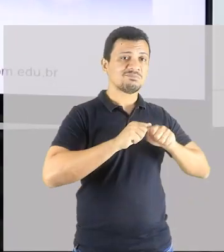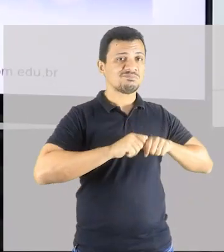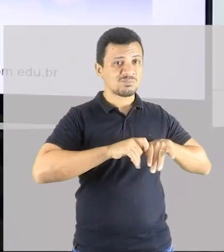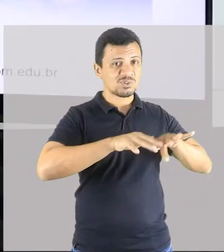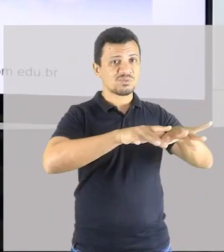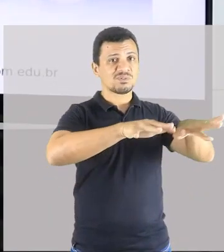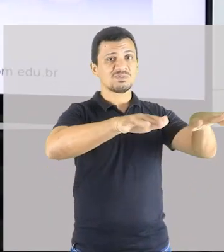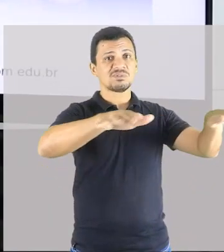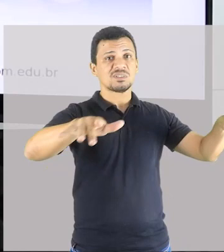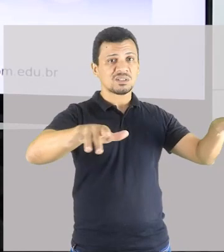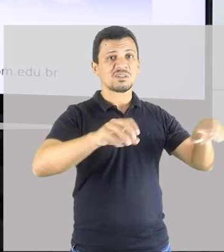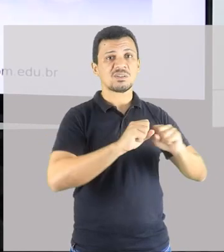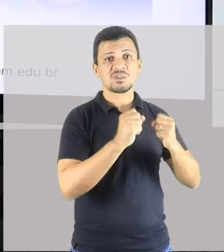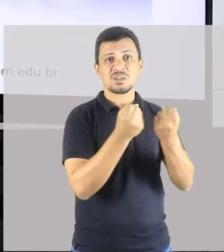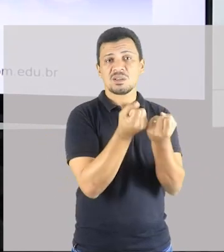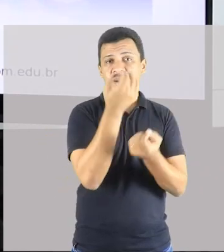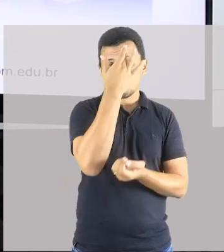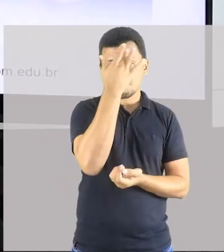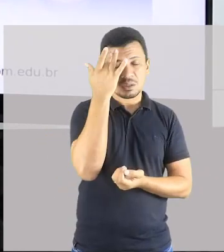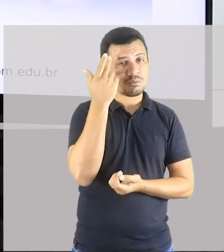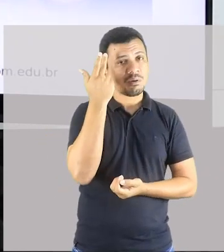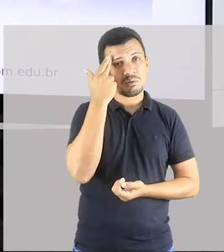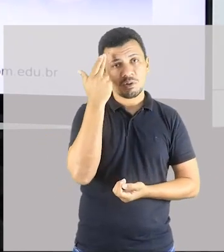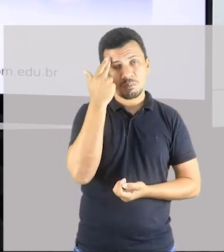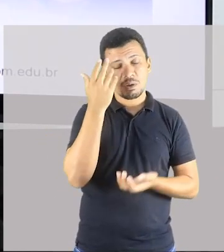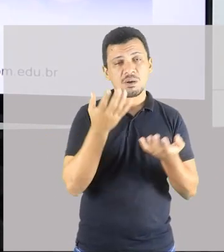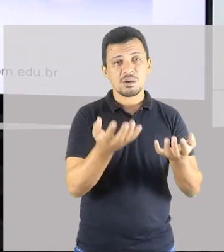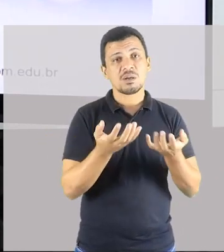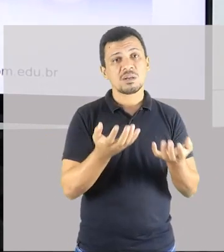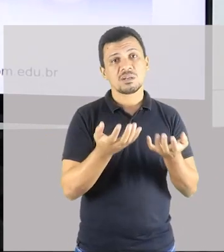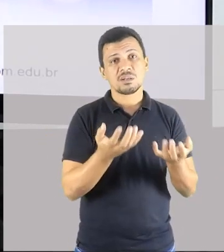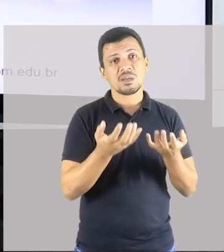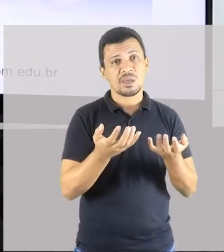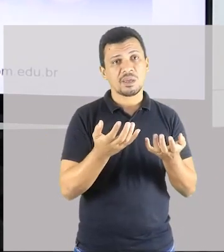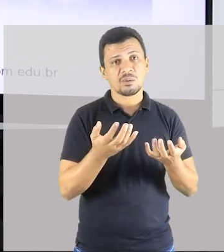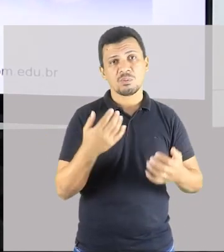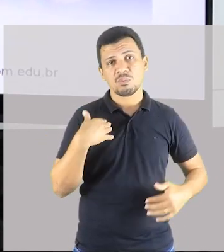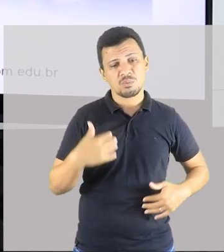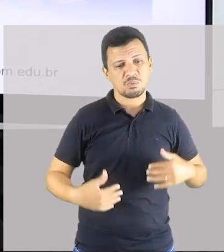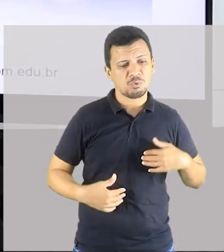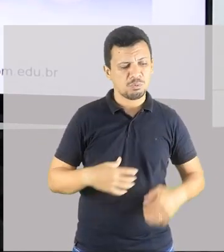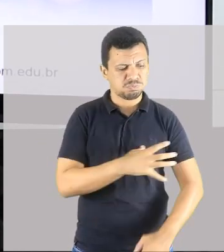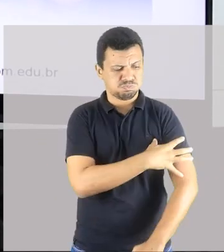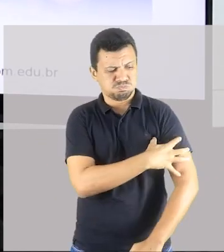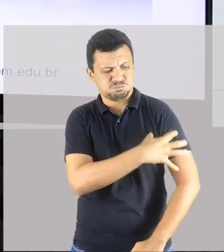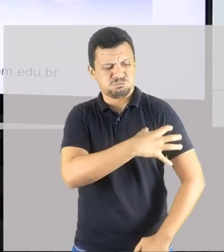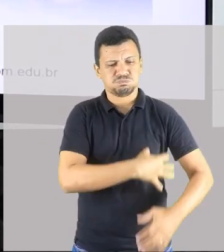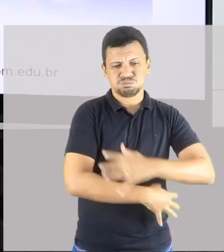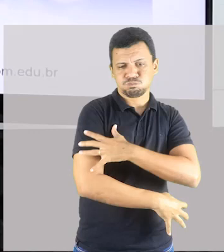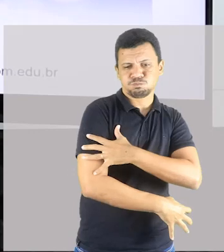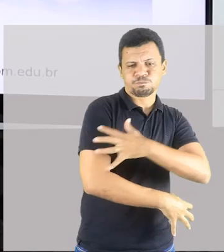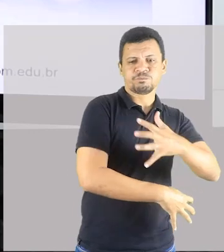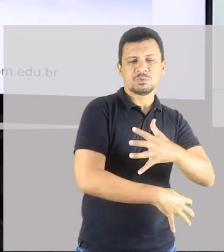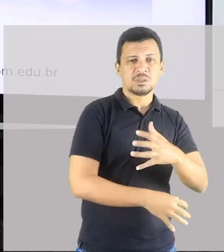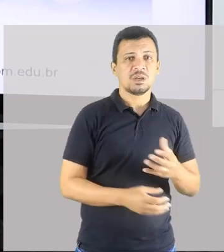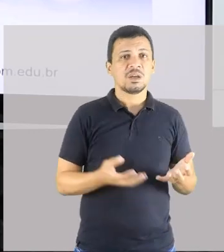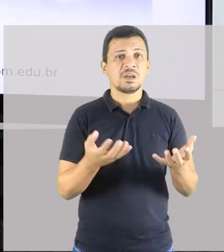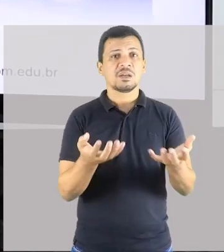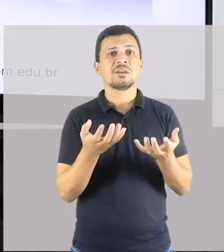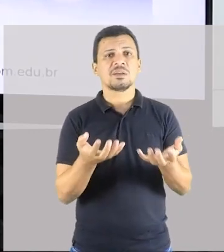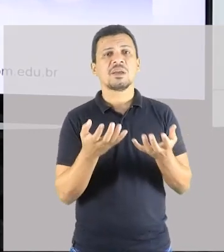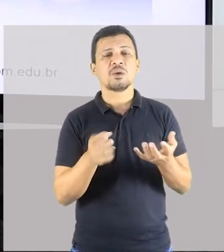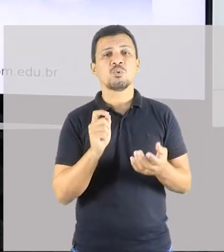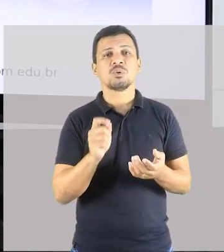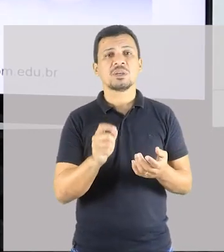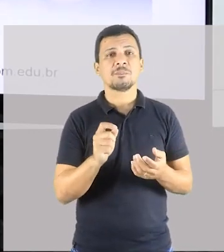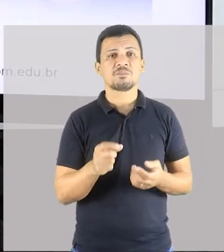ser utilizado por indivíduos normais que querem ter um aumento de massa muscular, que querem ter